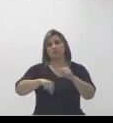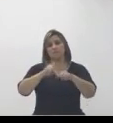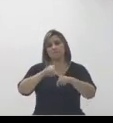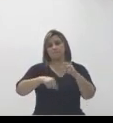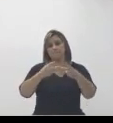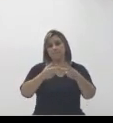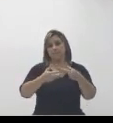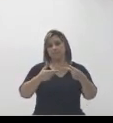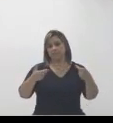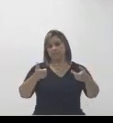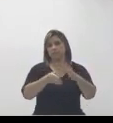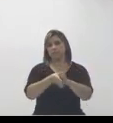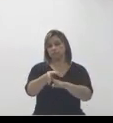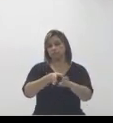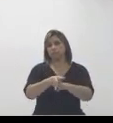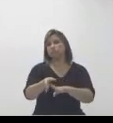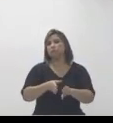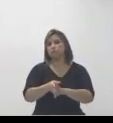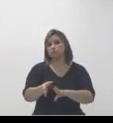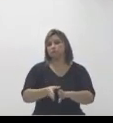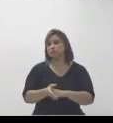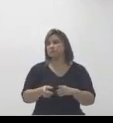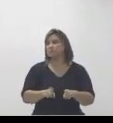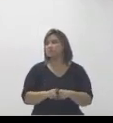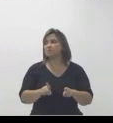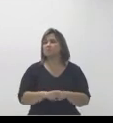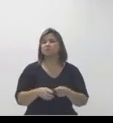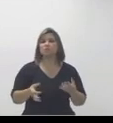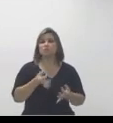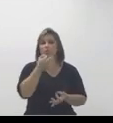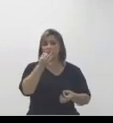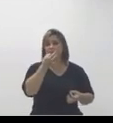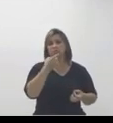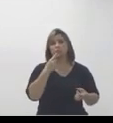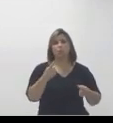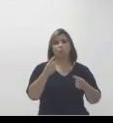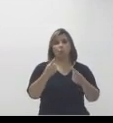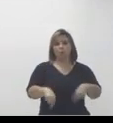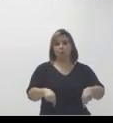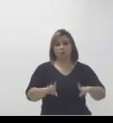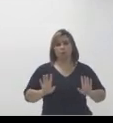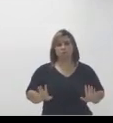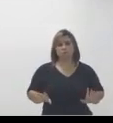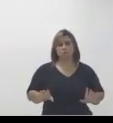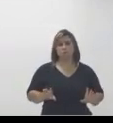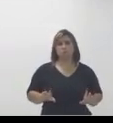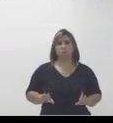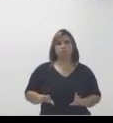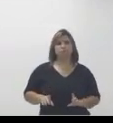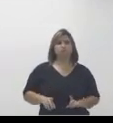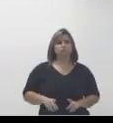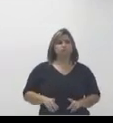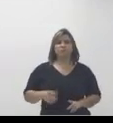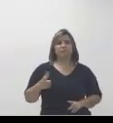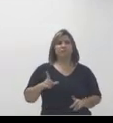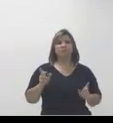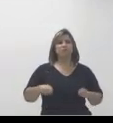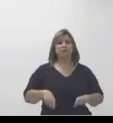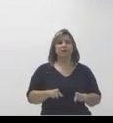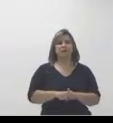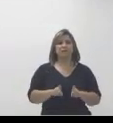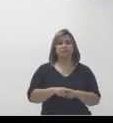é indicando isso aí é mais deixando clara a posição totalmente contra não têm em comum é é